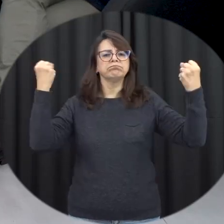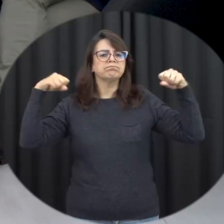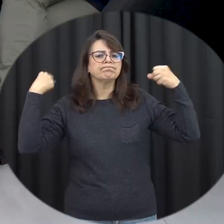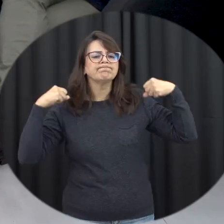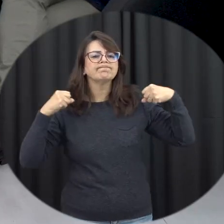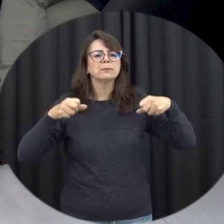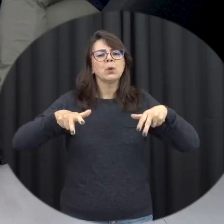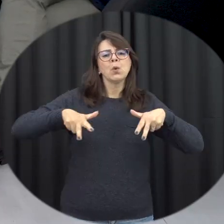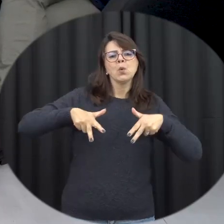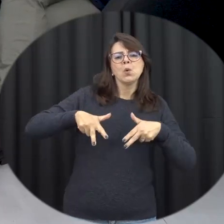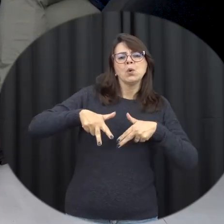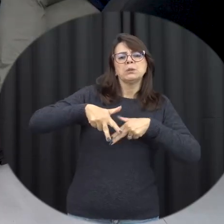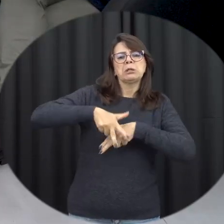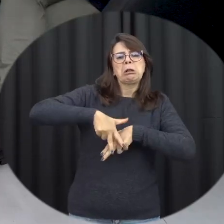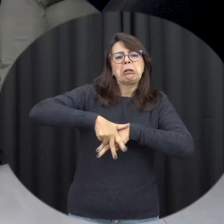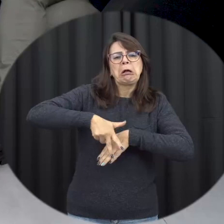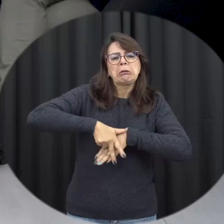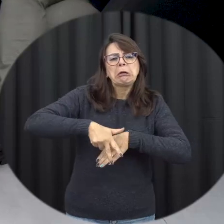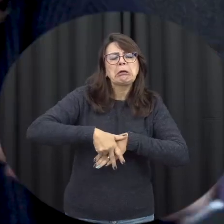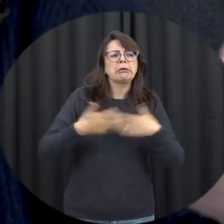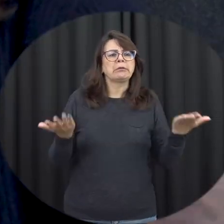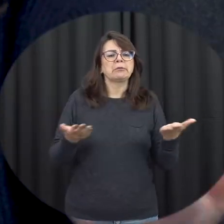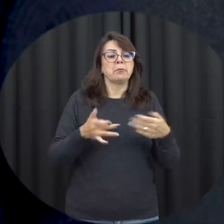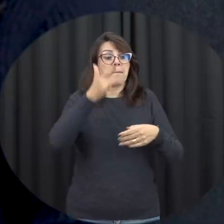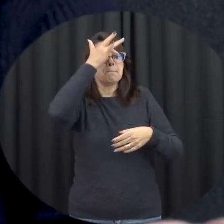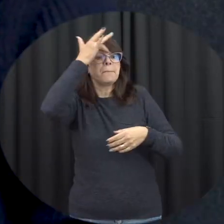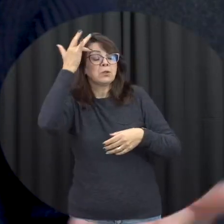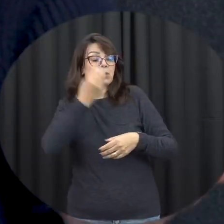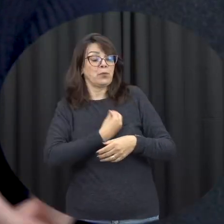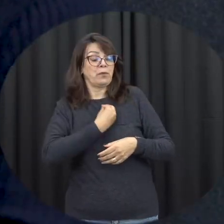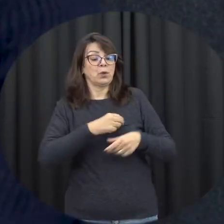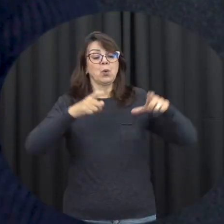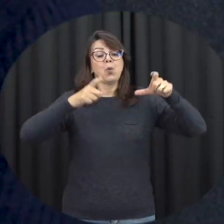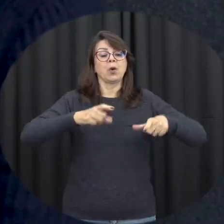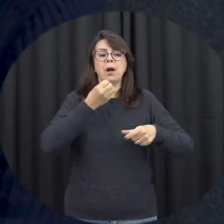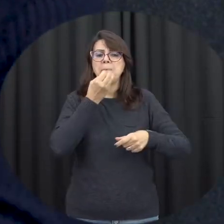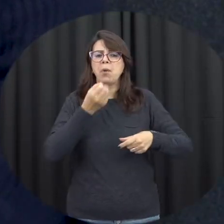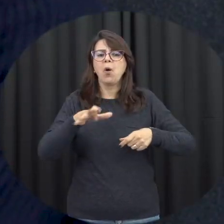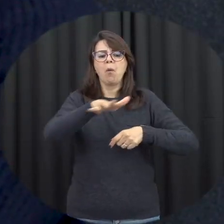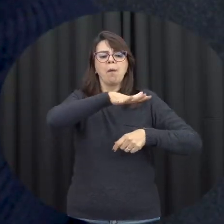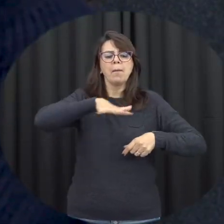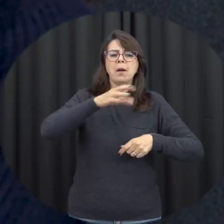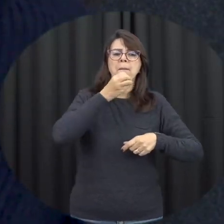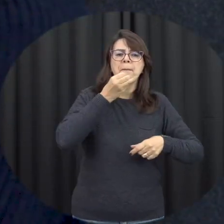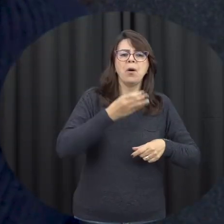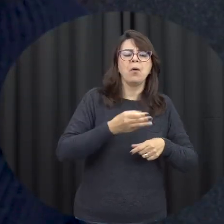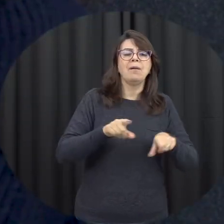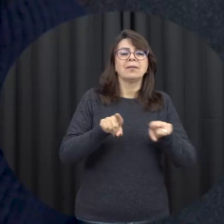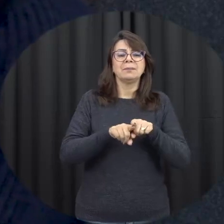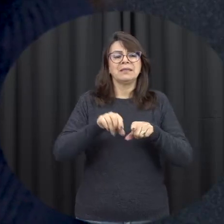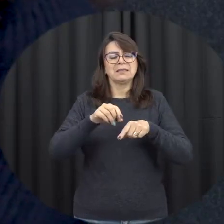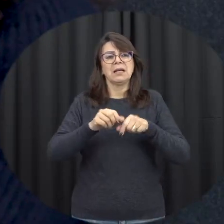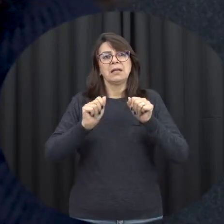exercício físico, sedentarismo, até respeito entre as pessoas, que se a gente viver num ambiente sem tóxico, né? Tóxico,